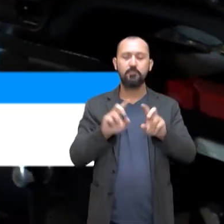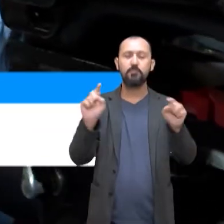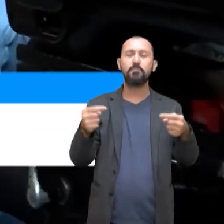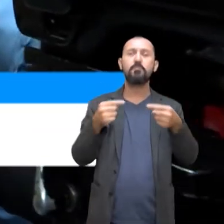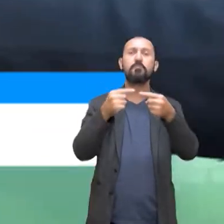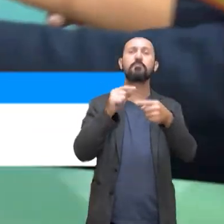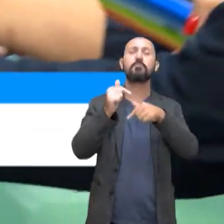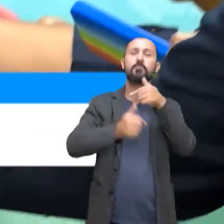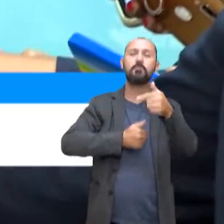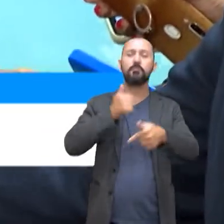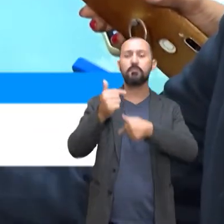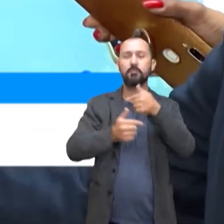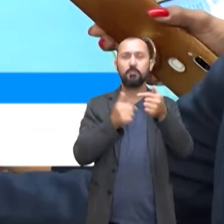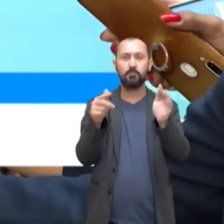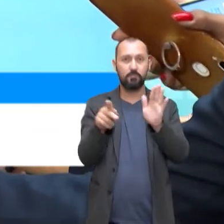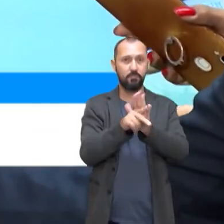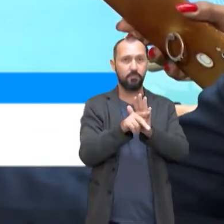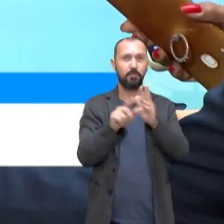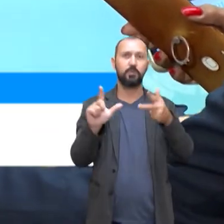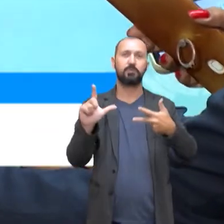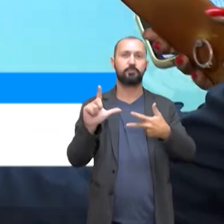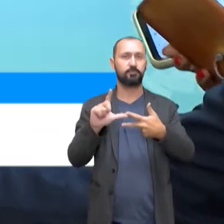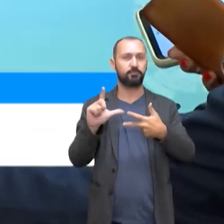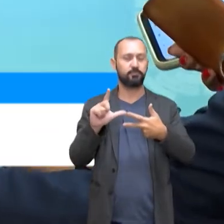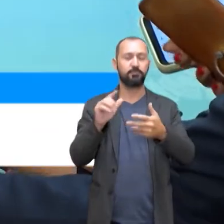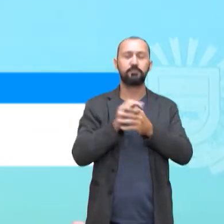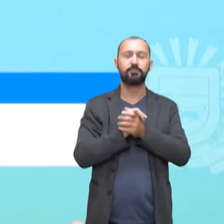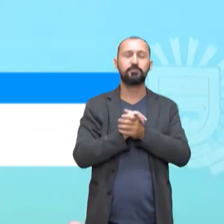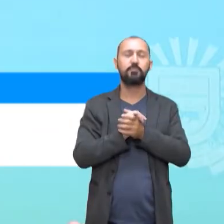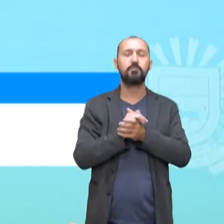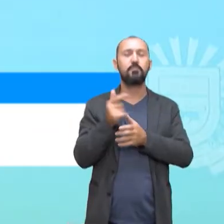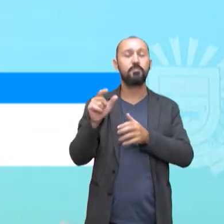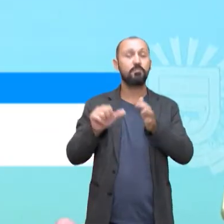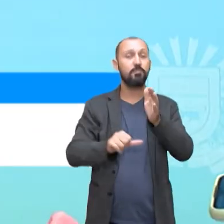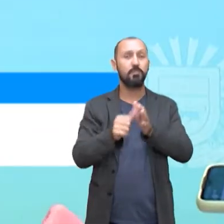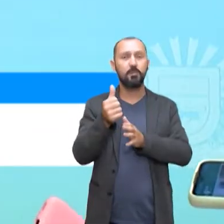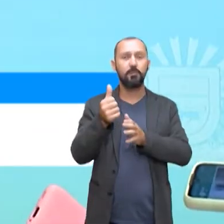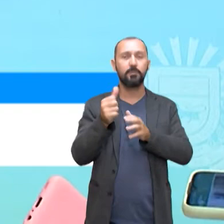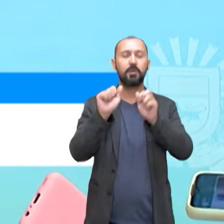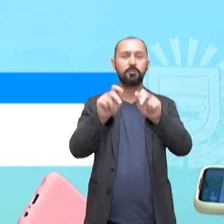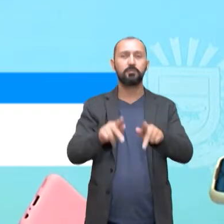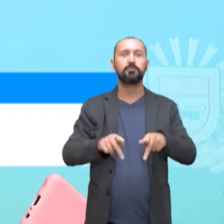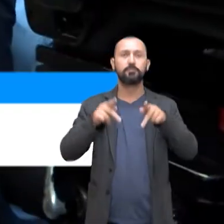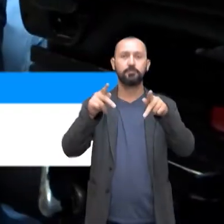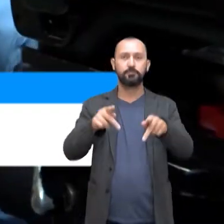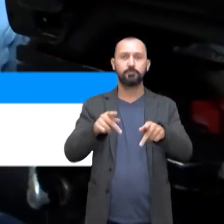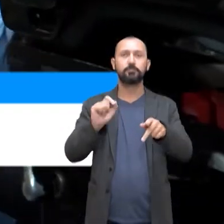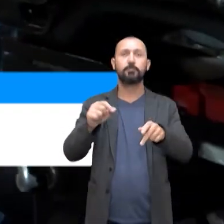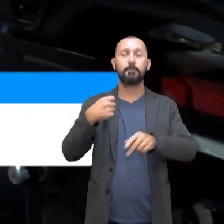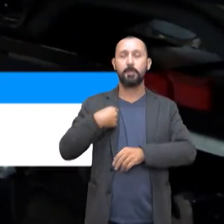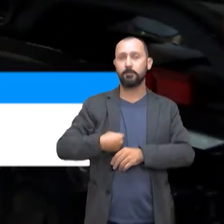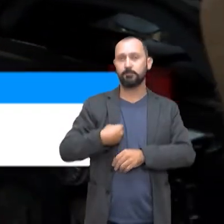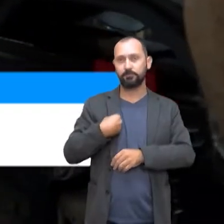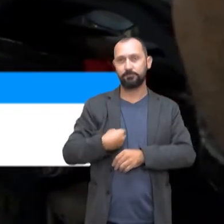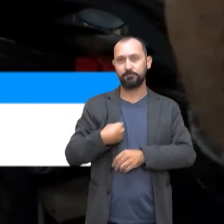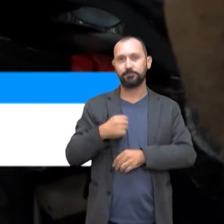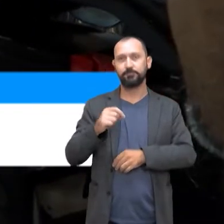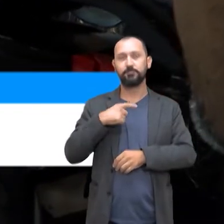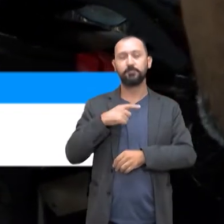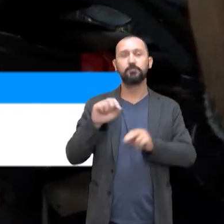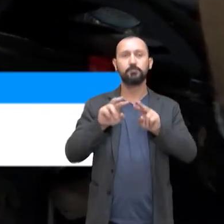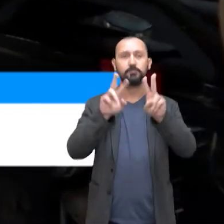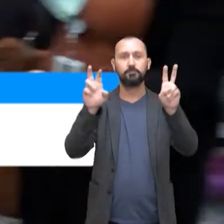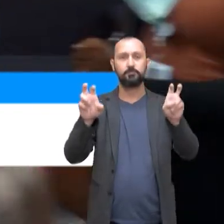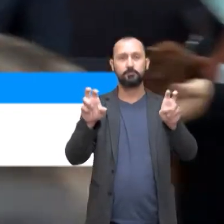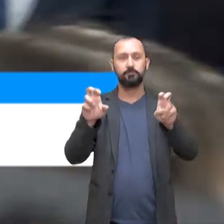diversos assuntos referentes às atividades parlamentares. Entre eles, a primeira audiência pública totalmente